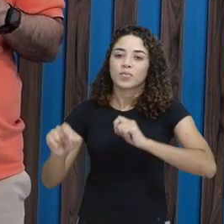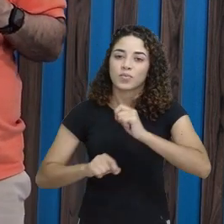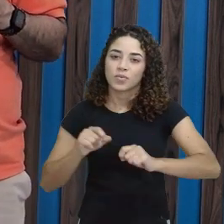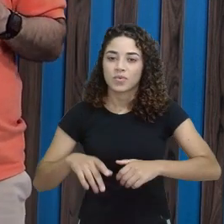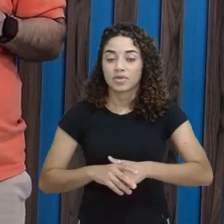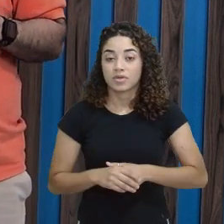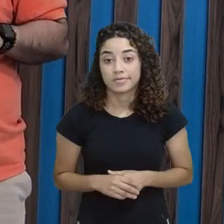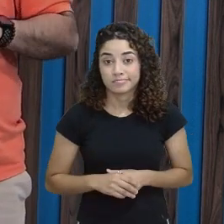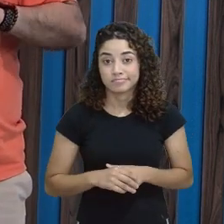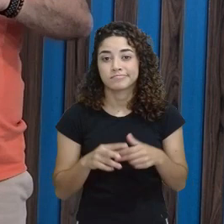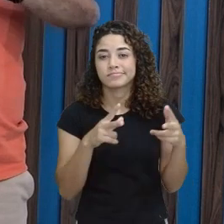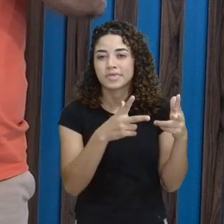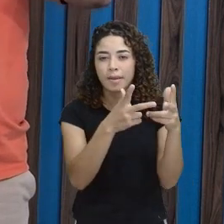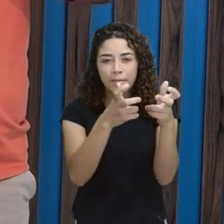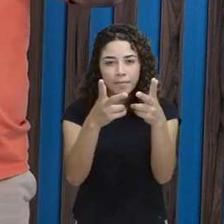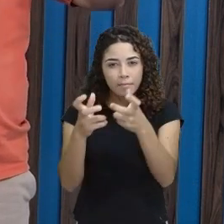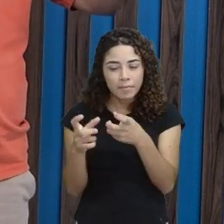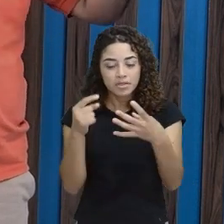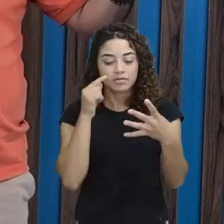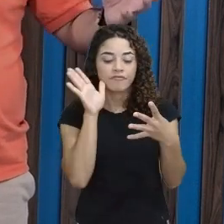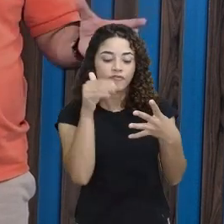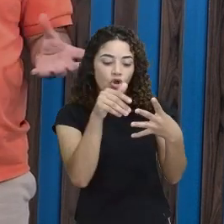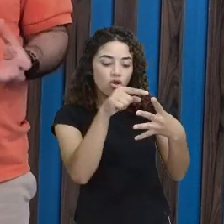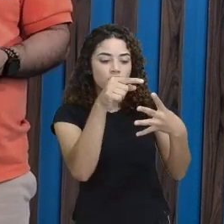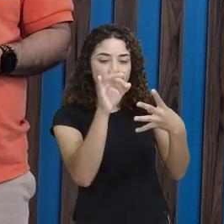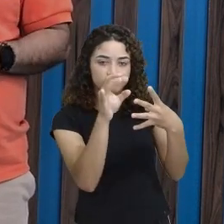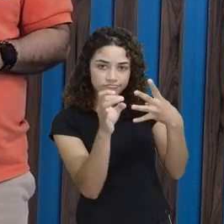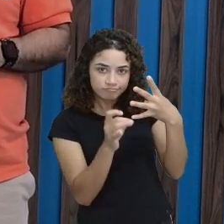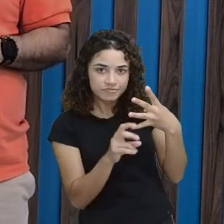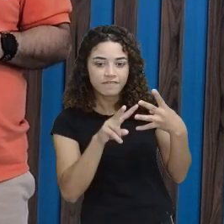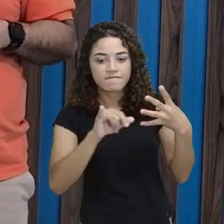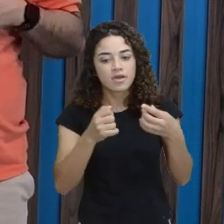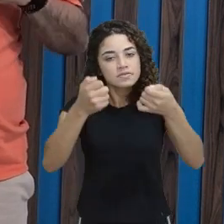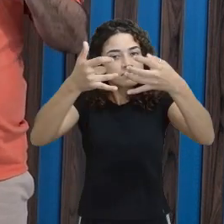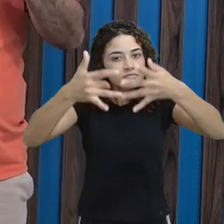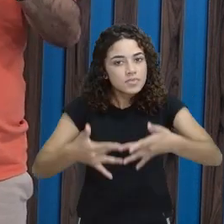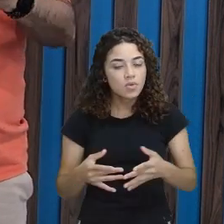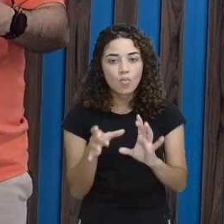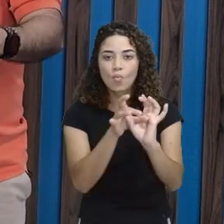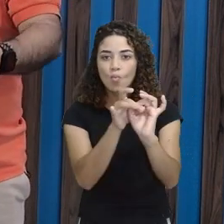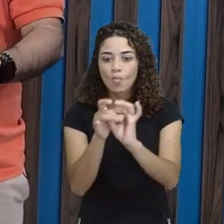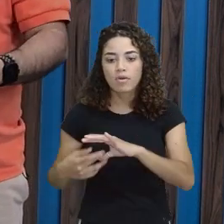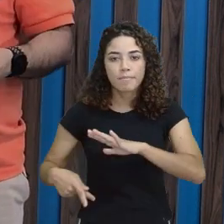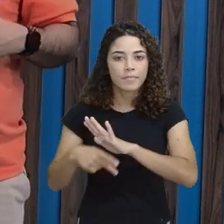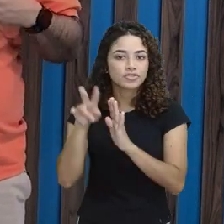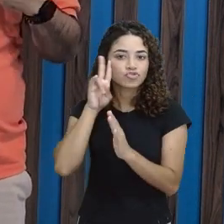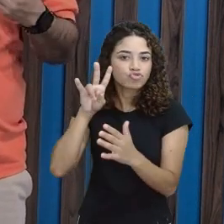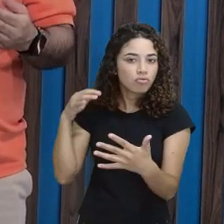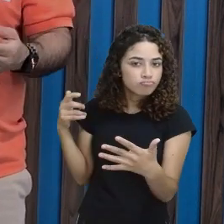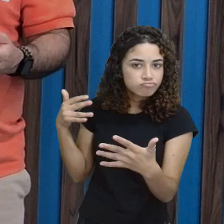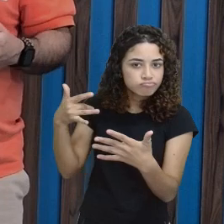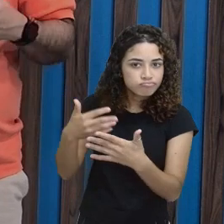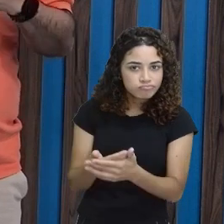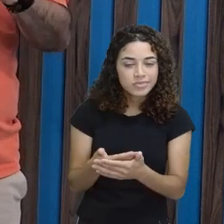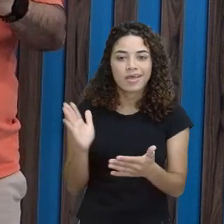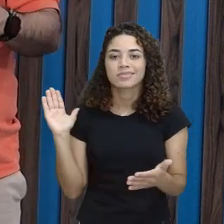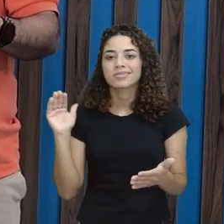a cada uma delas e vai falar do contexto histórico que levou ao